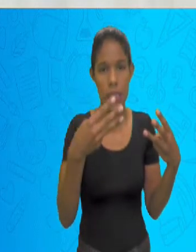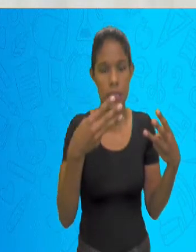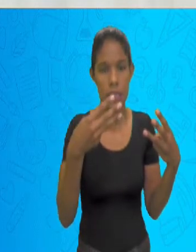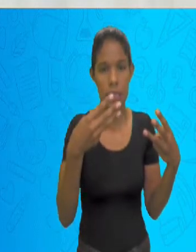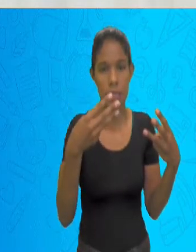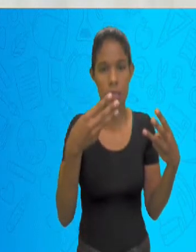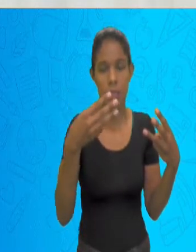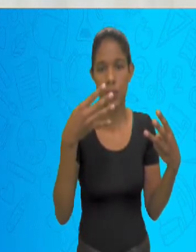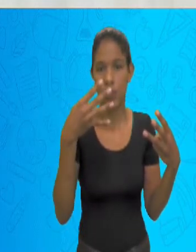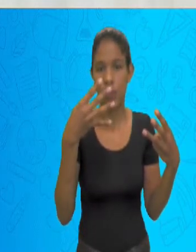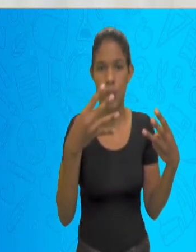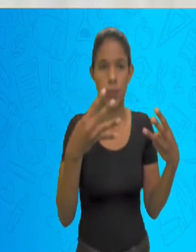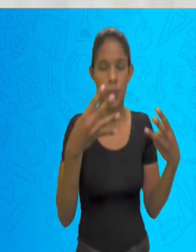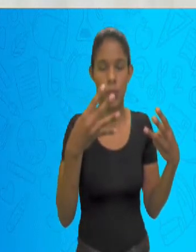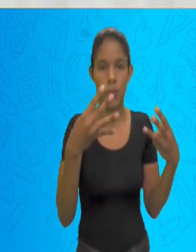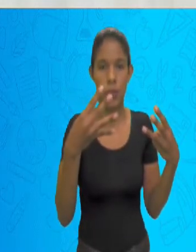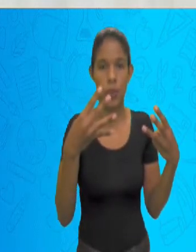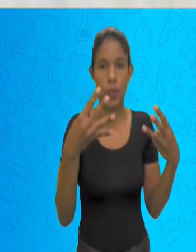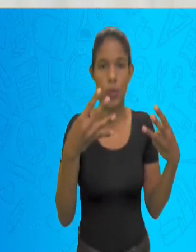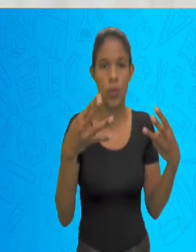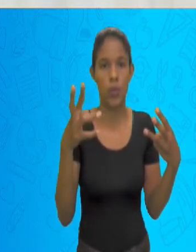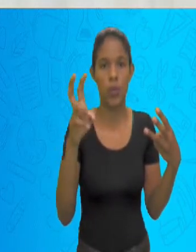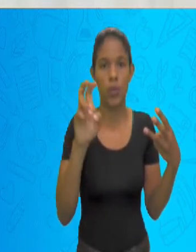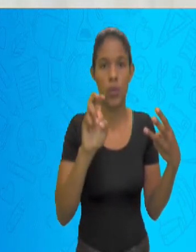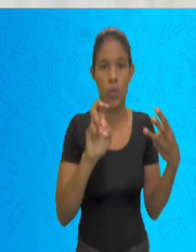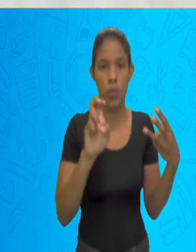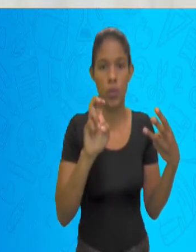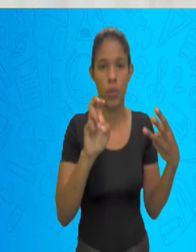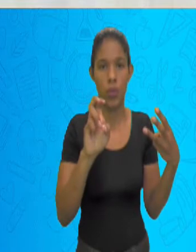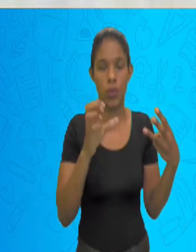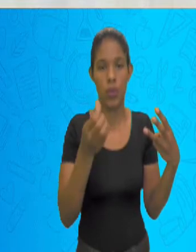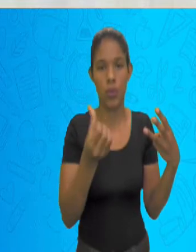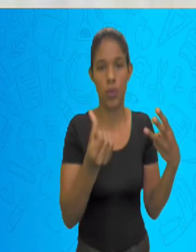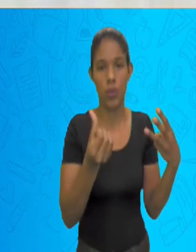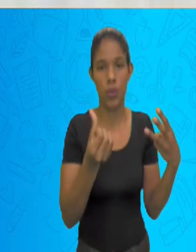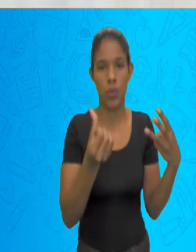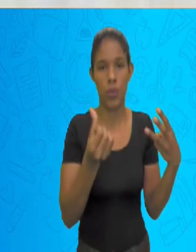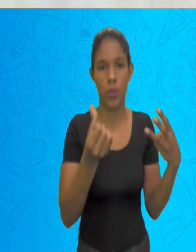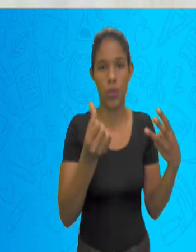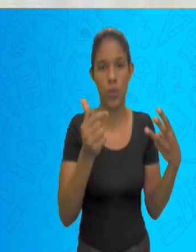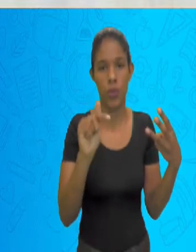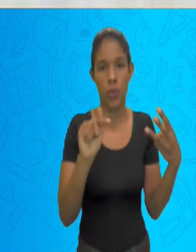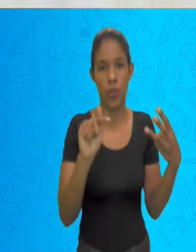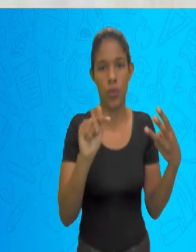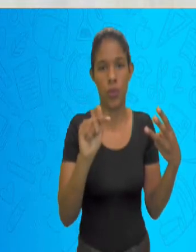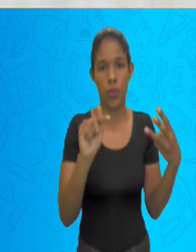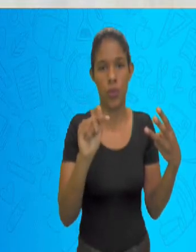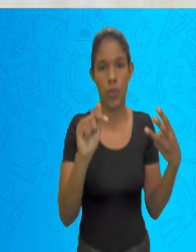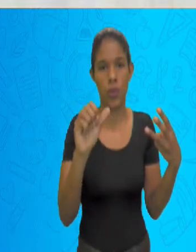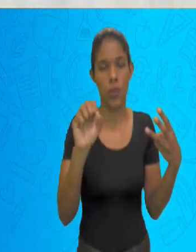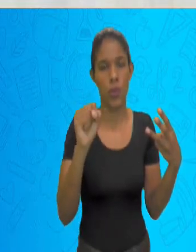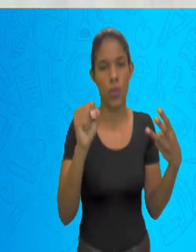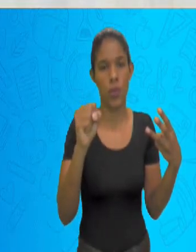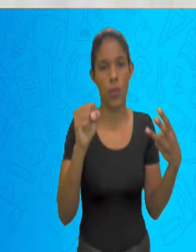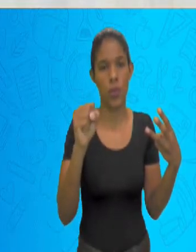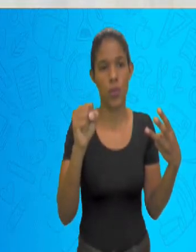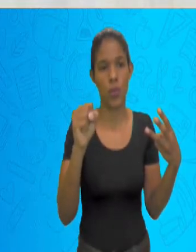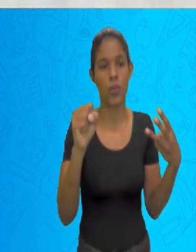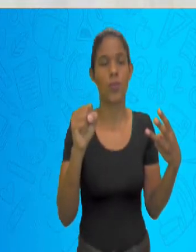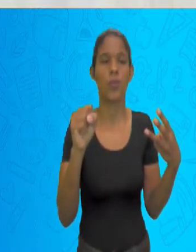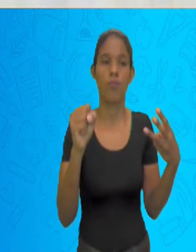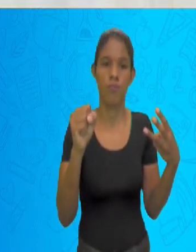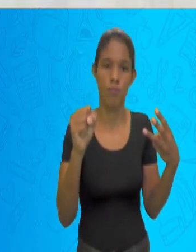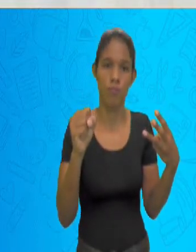3, 4, 5, 6, 7 e